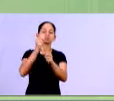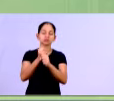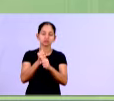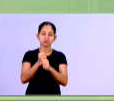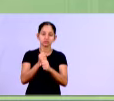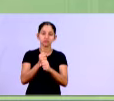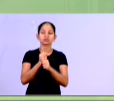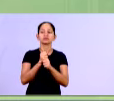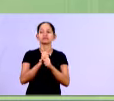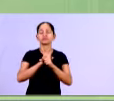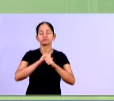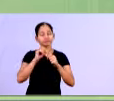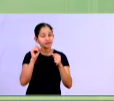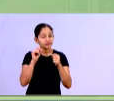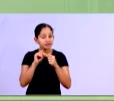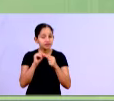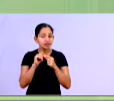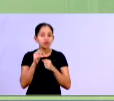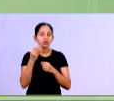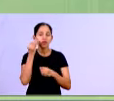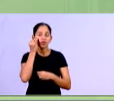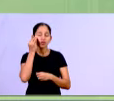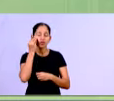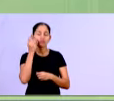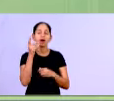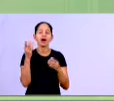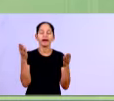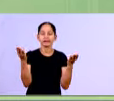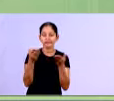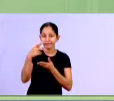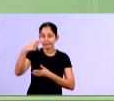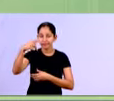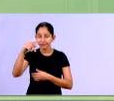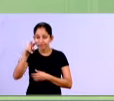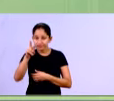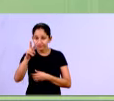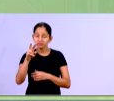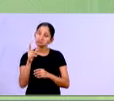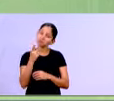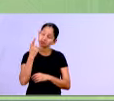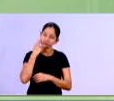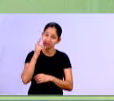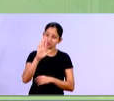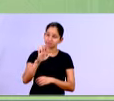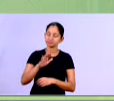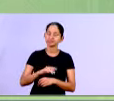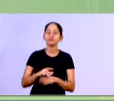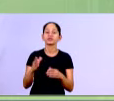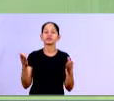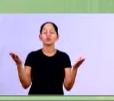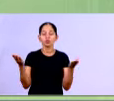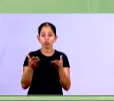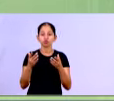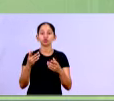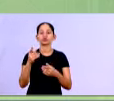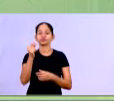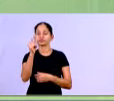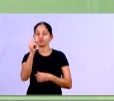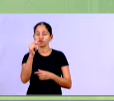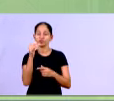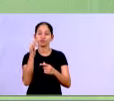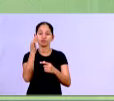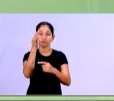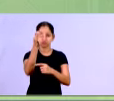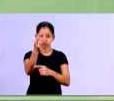com esse valor futuro, a gente vai ver que eu posso trabalhar valor presente ou valor futuro. O valor futuro, num